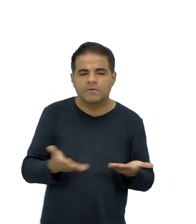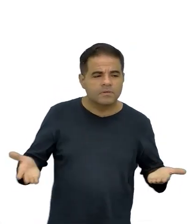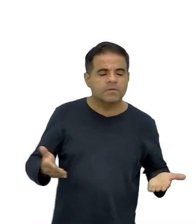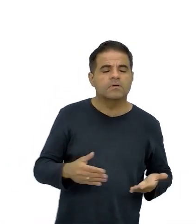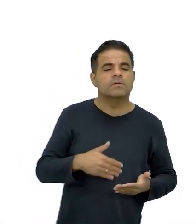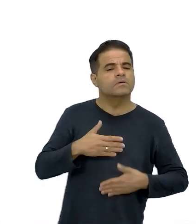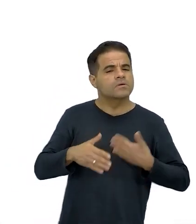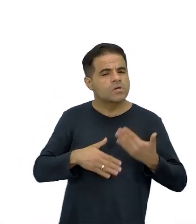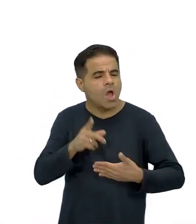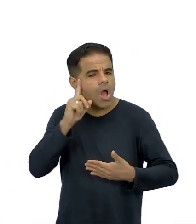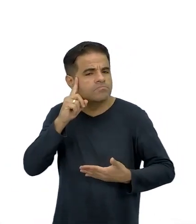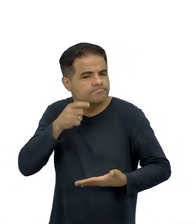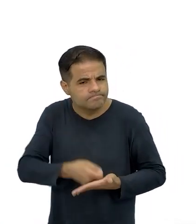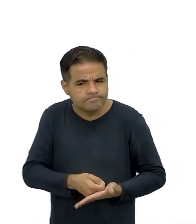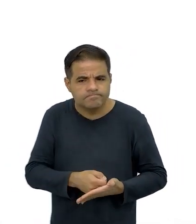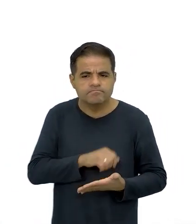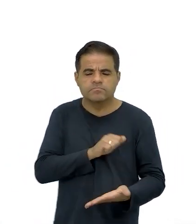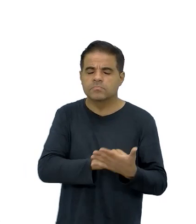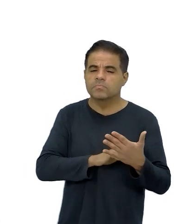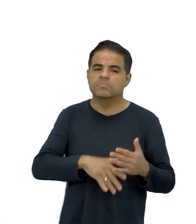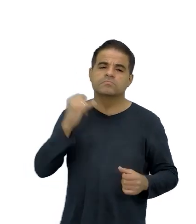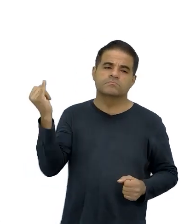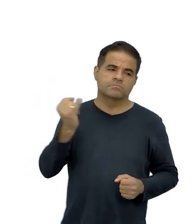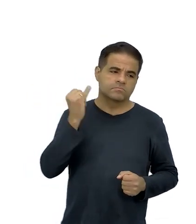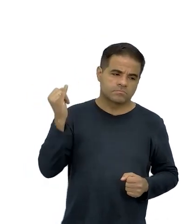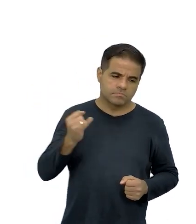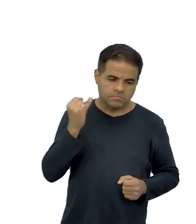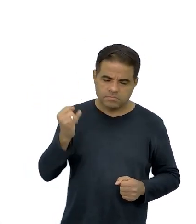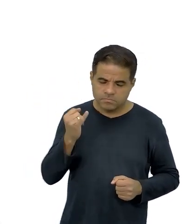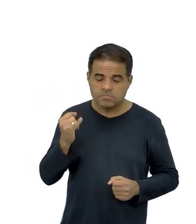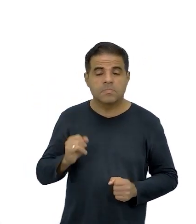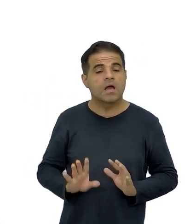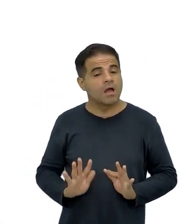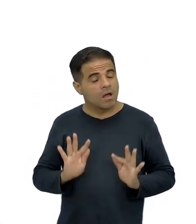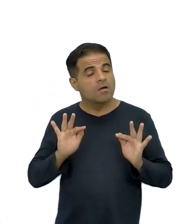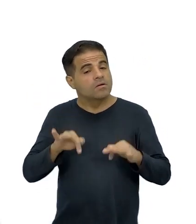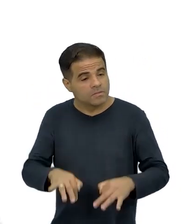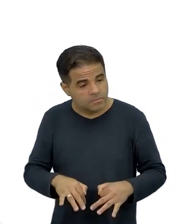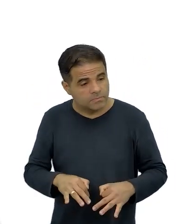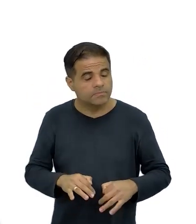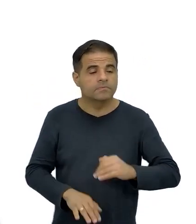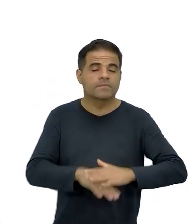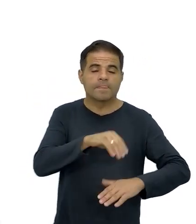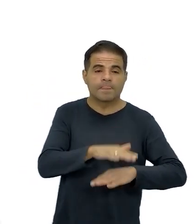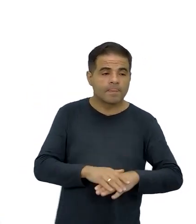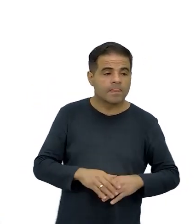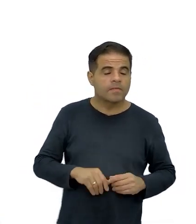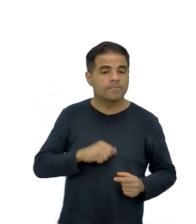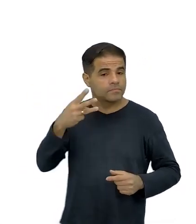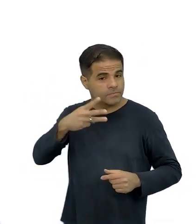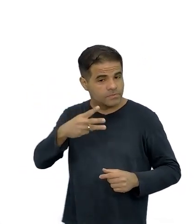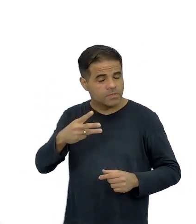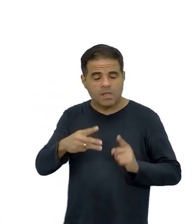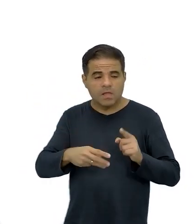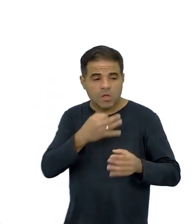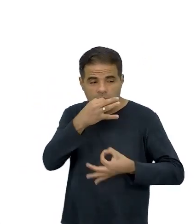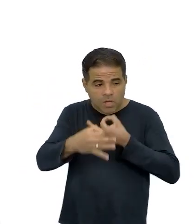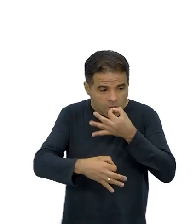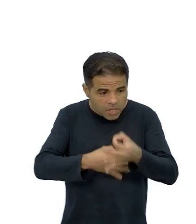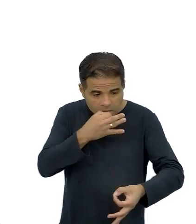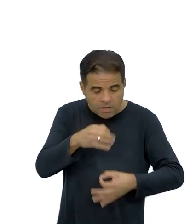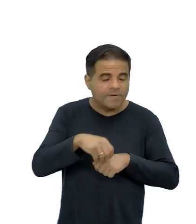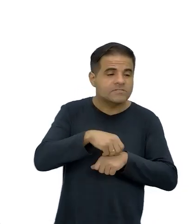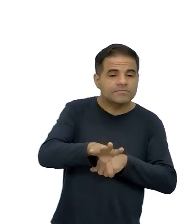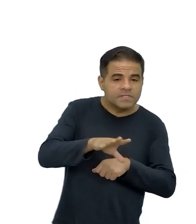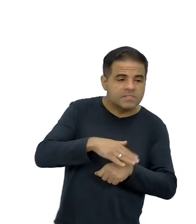desenvolvimento em determinadas habilidades essenciais. Finalmente, no terceiro momento, nós faremos algumas sugestões para